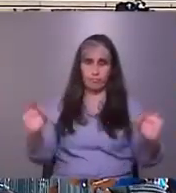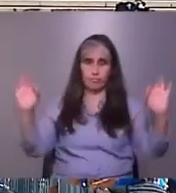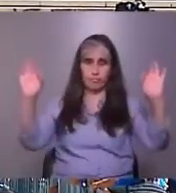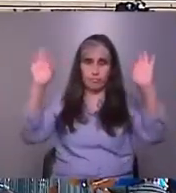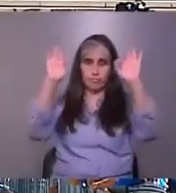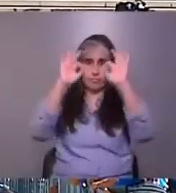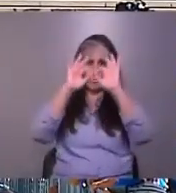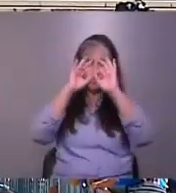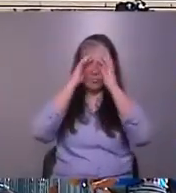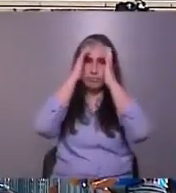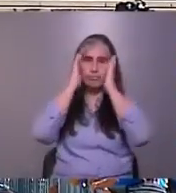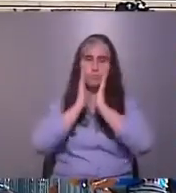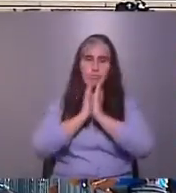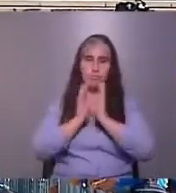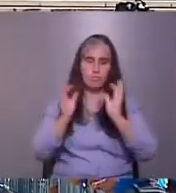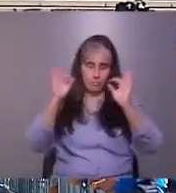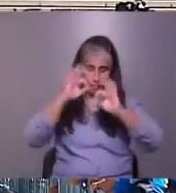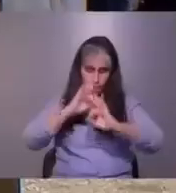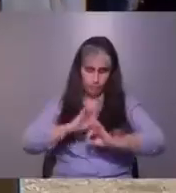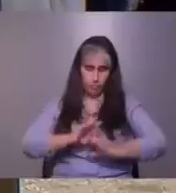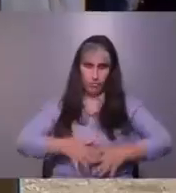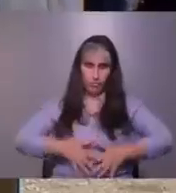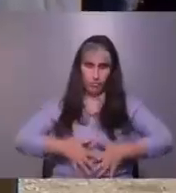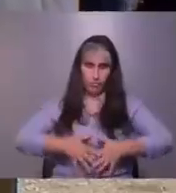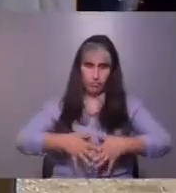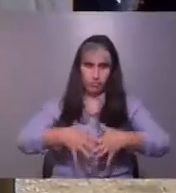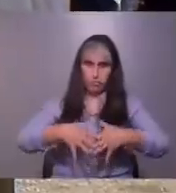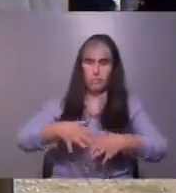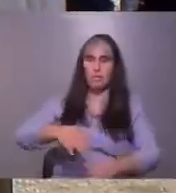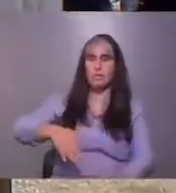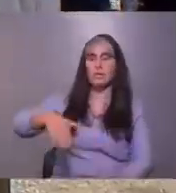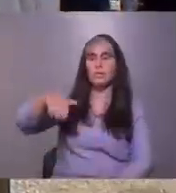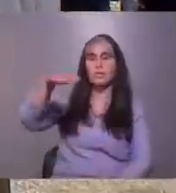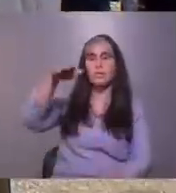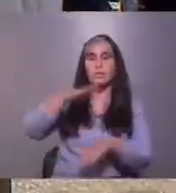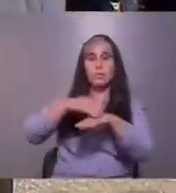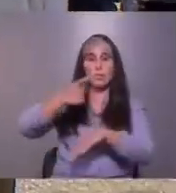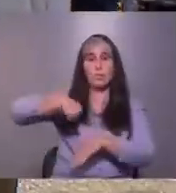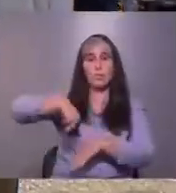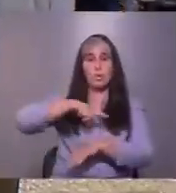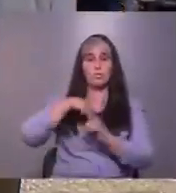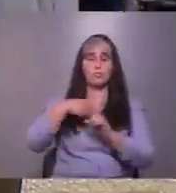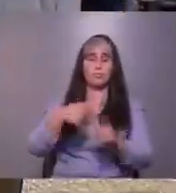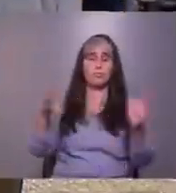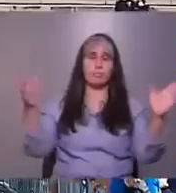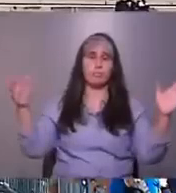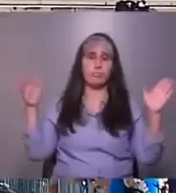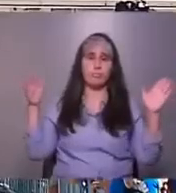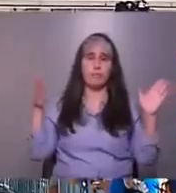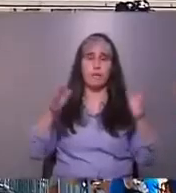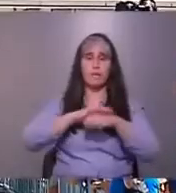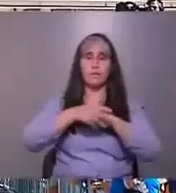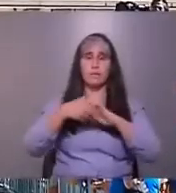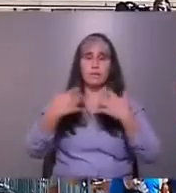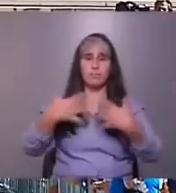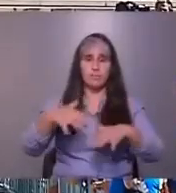Santo no seio da Virgem Maria e se fez homem. Também por nós foi crucificado sob Pôncio